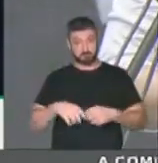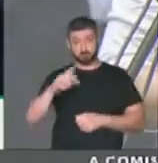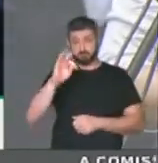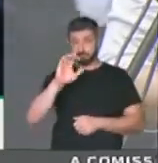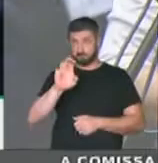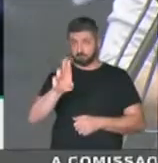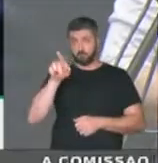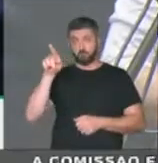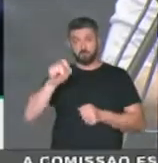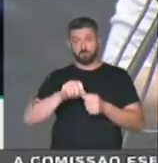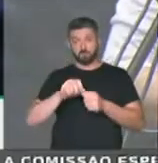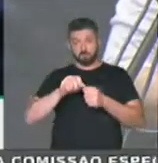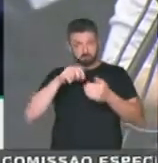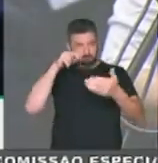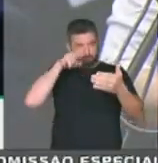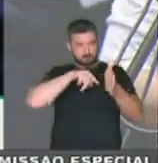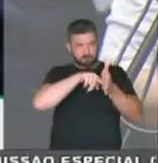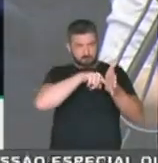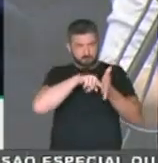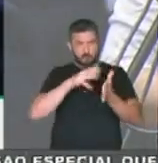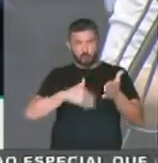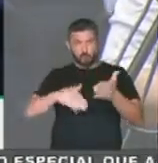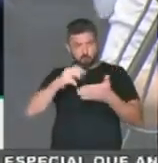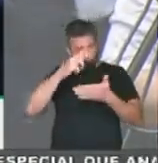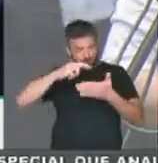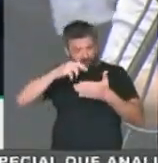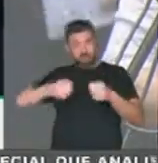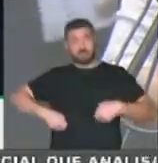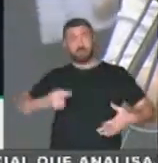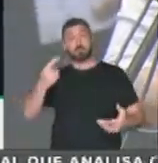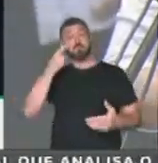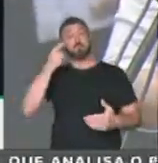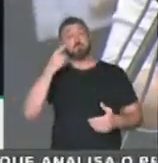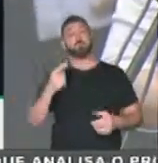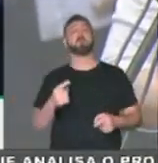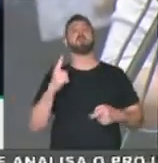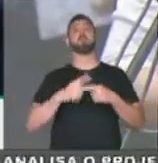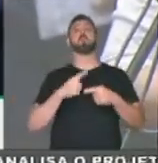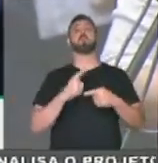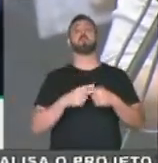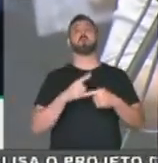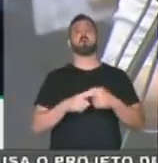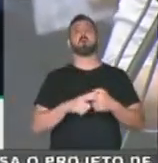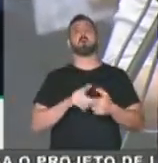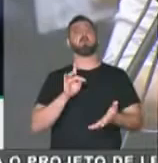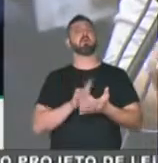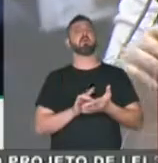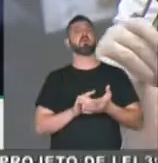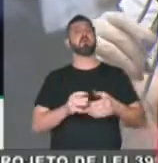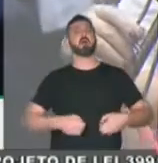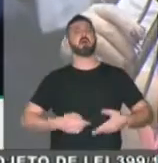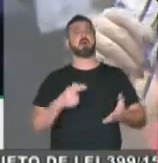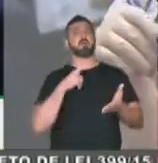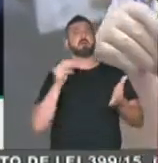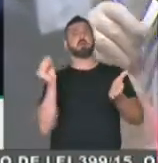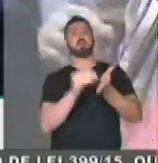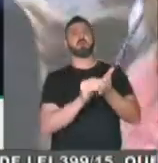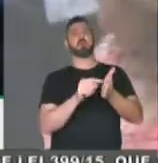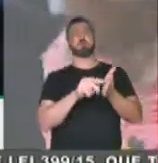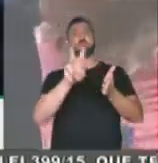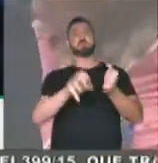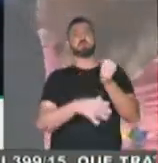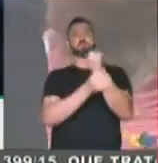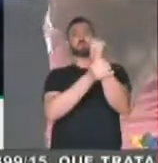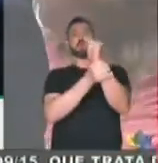de Contas faça uma varredura nesses gastos, até para verificar o que, que necessariamente tem que ter aí na questão